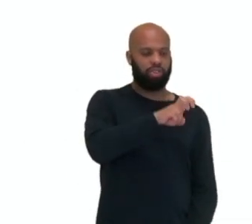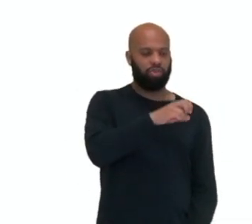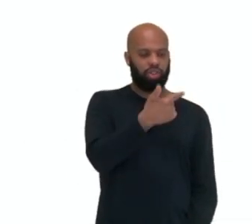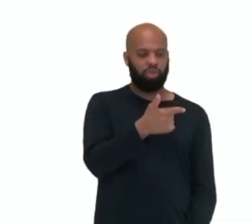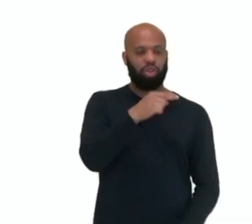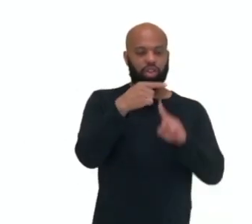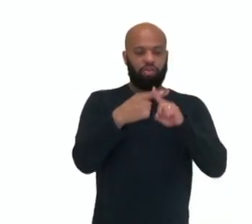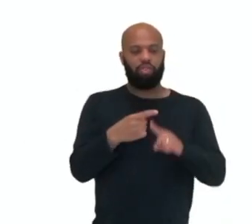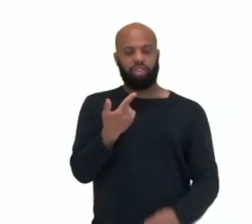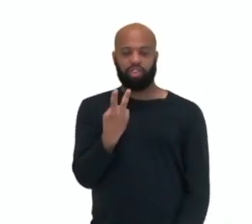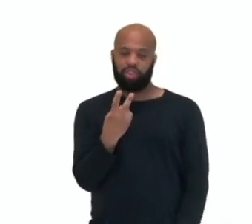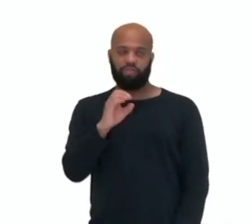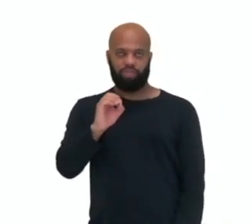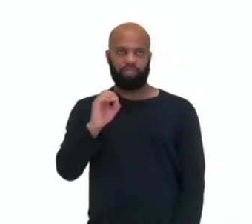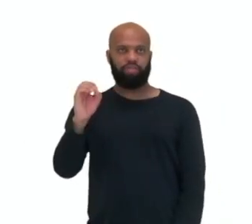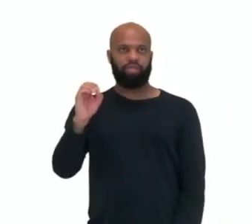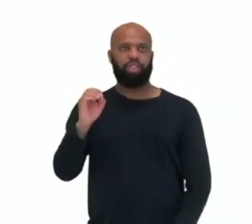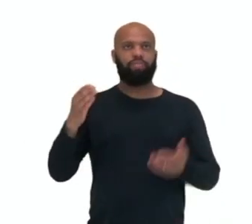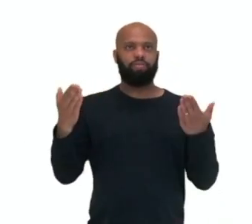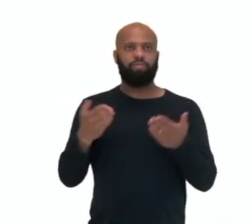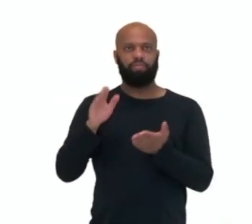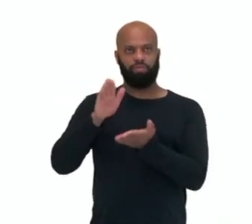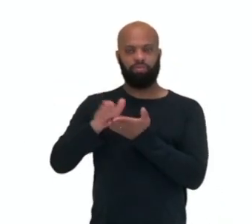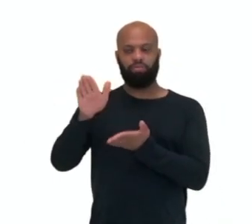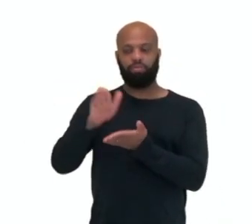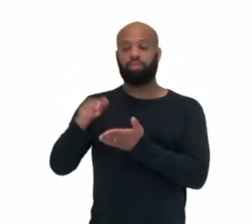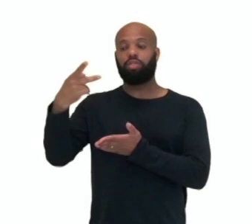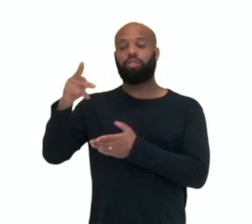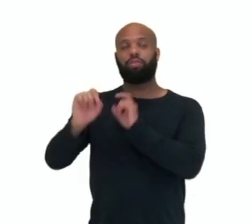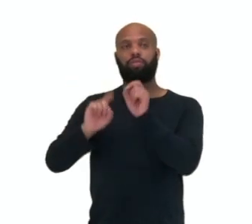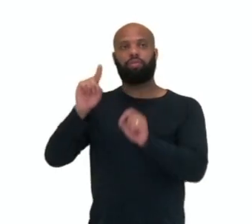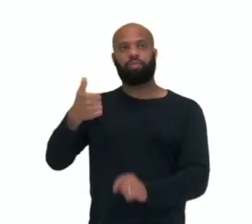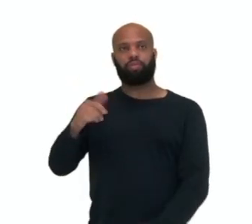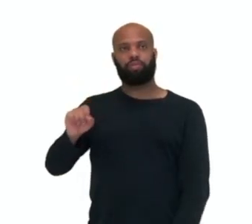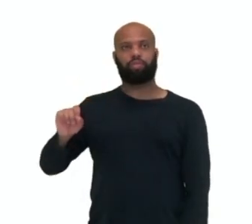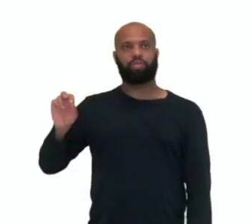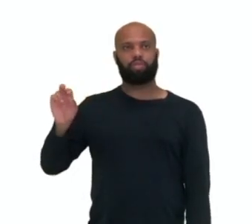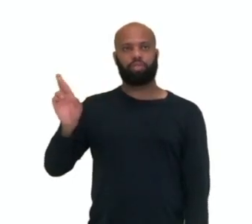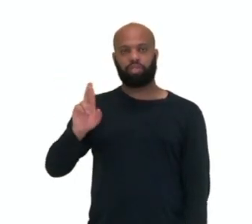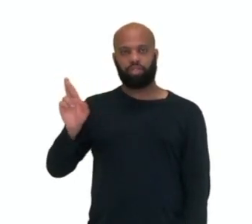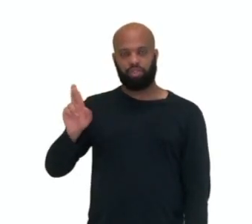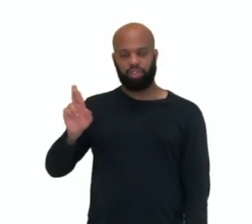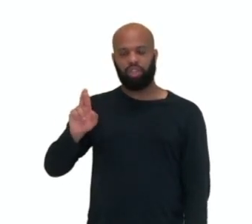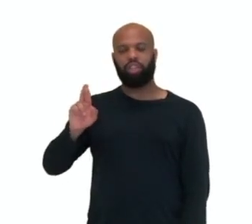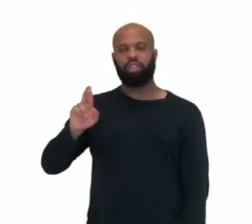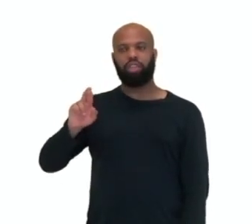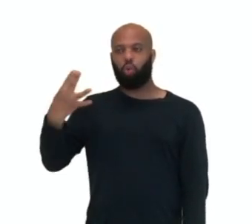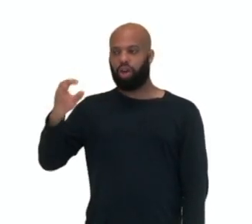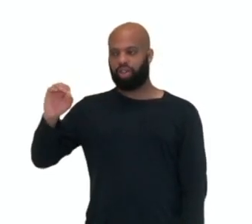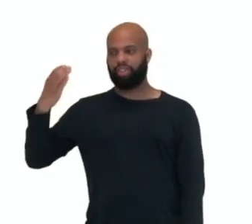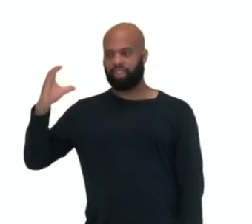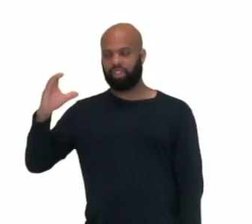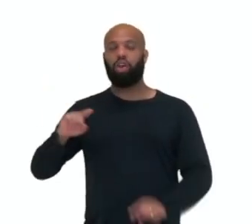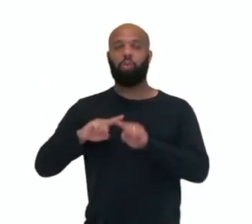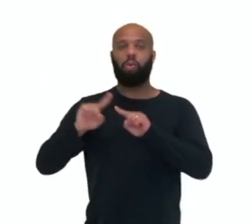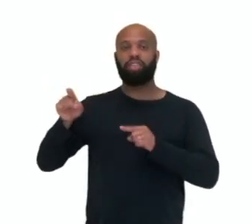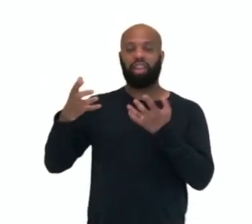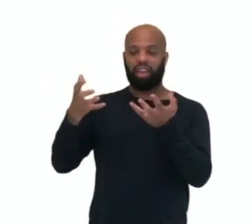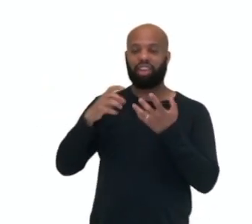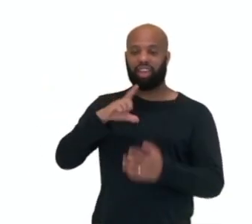centavos vezes 20, portanto, o custo dela é R$ 10,40. Como ela quer